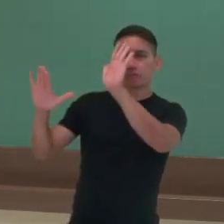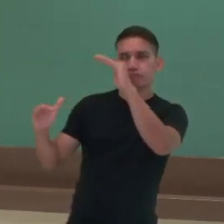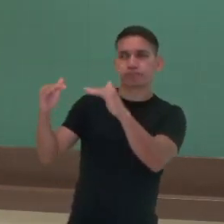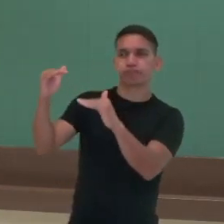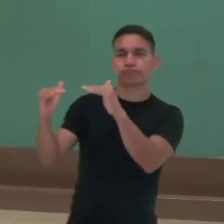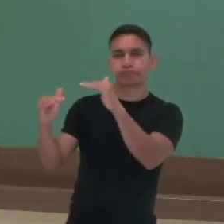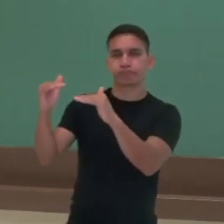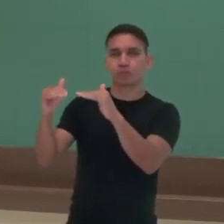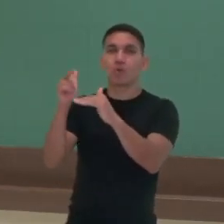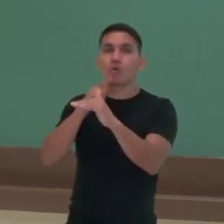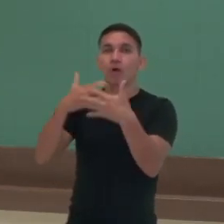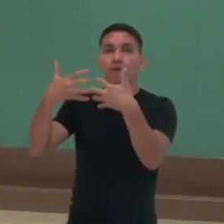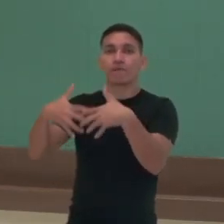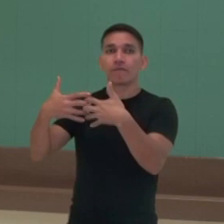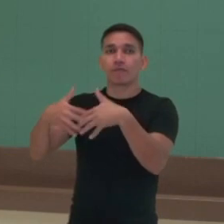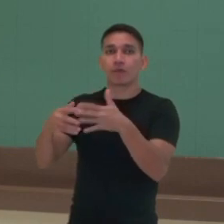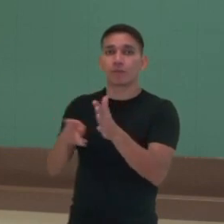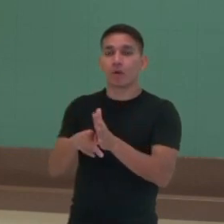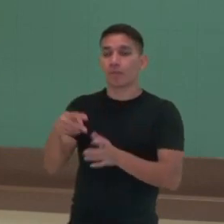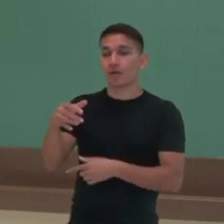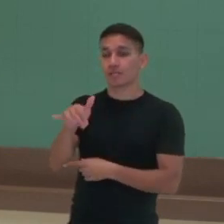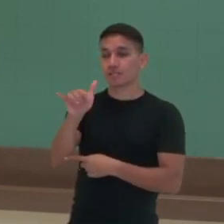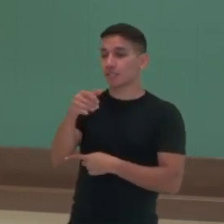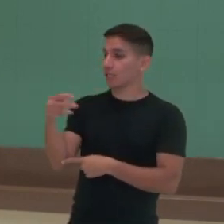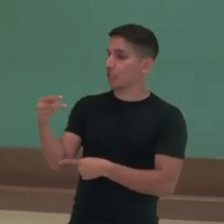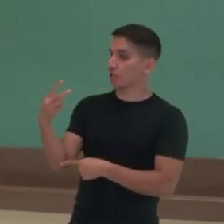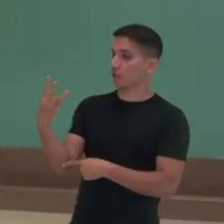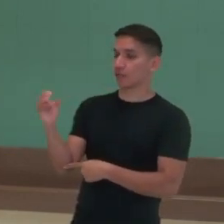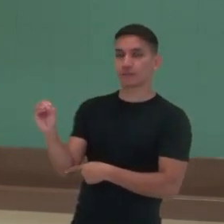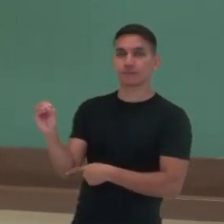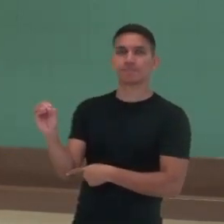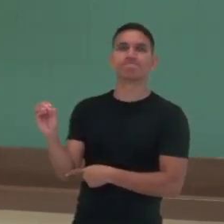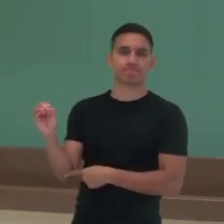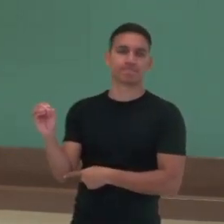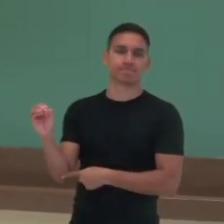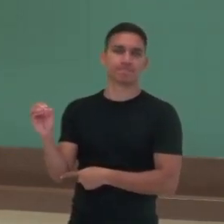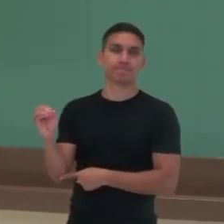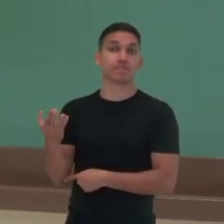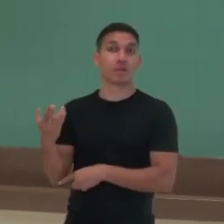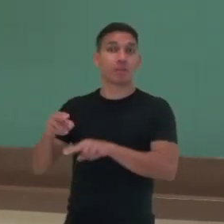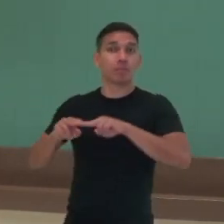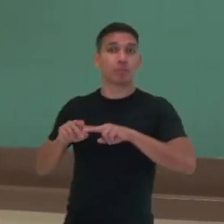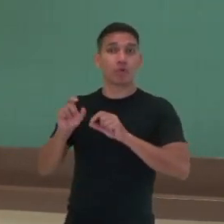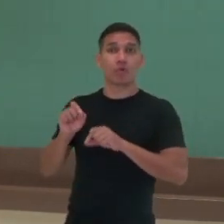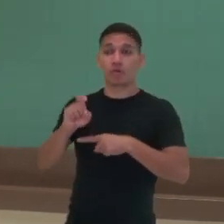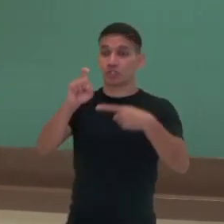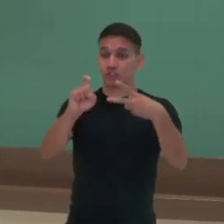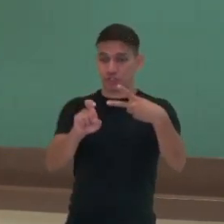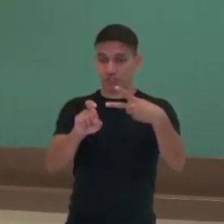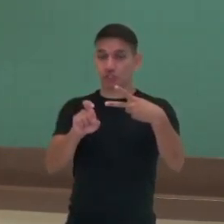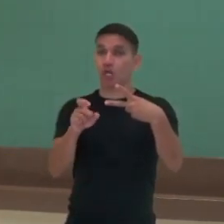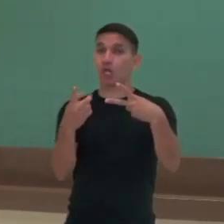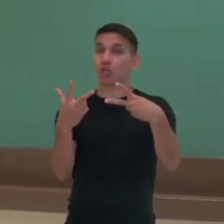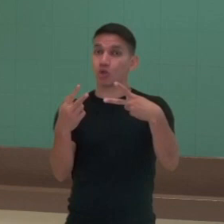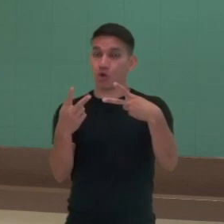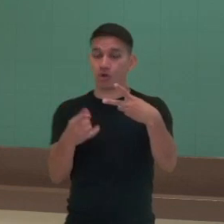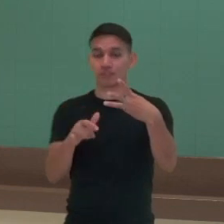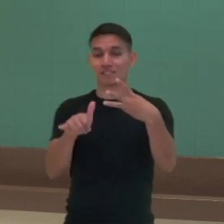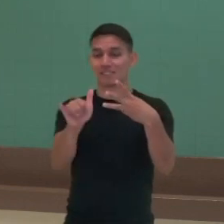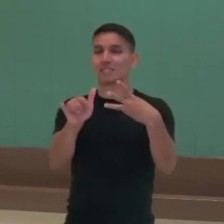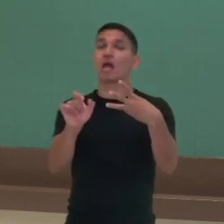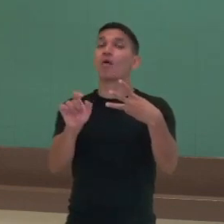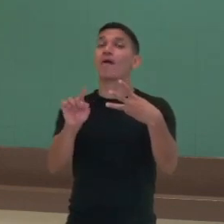proporção e aí encontro o valor de y, que é igual a 30. Portanto, x vale 12 e y